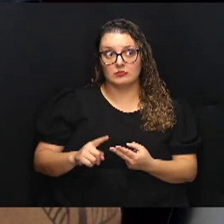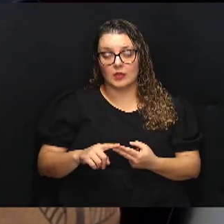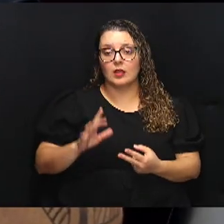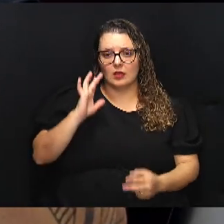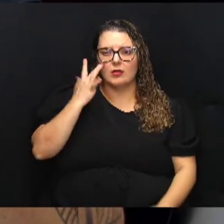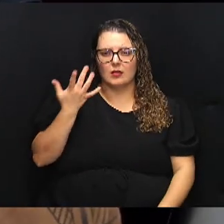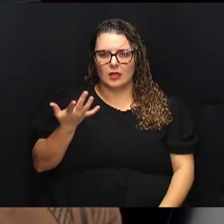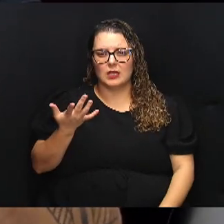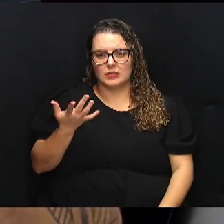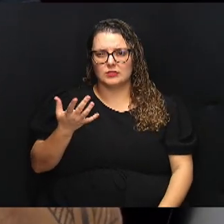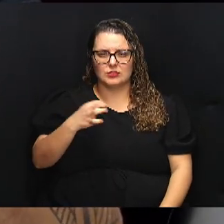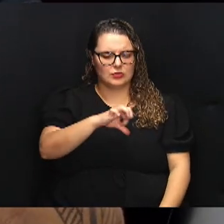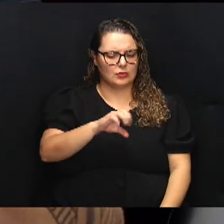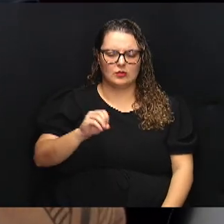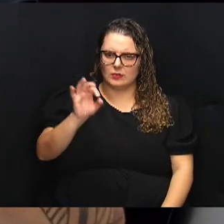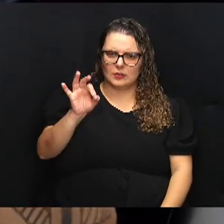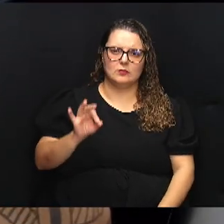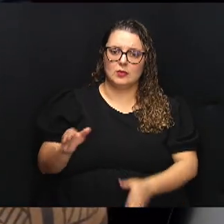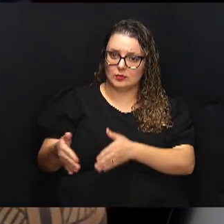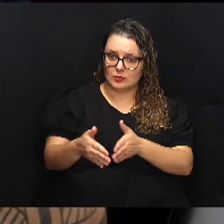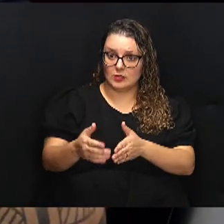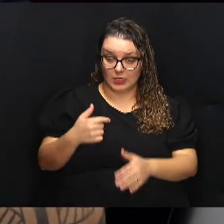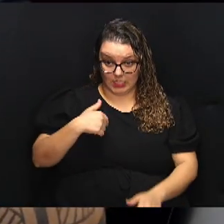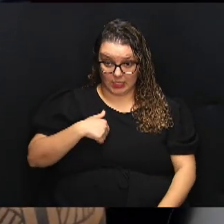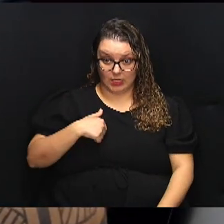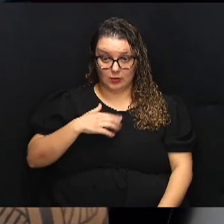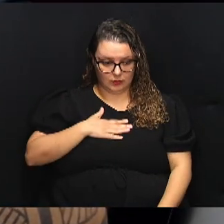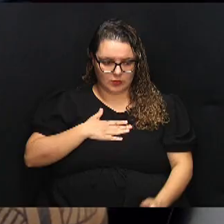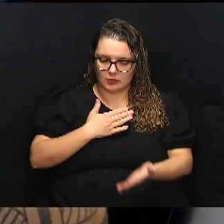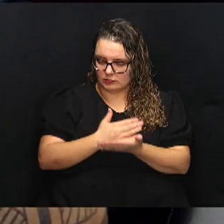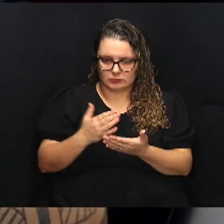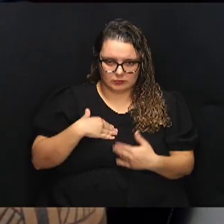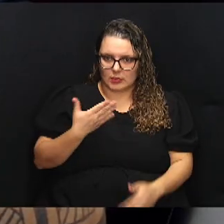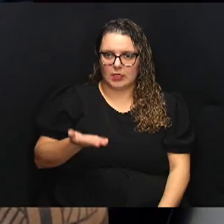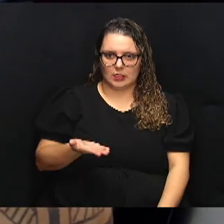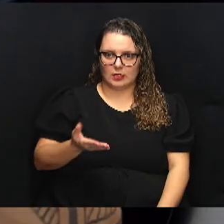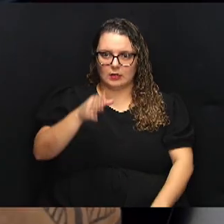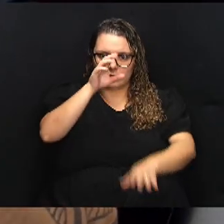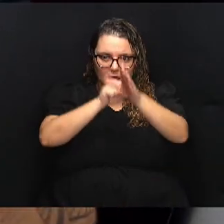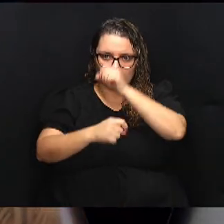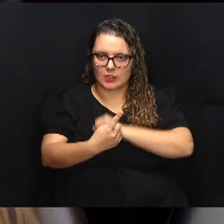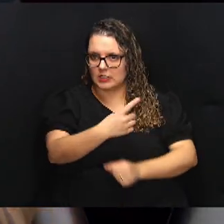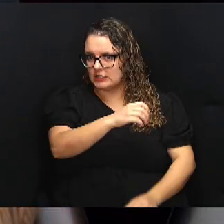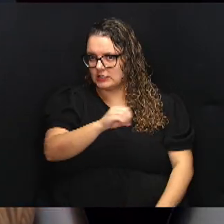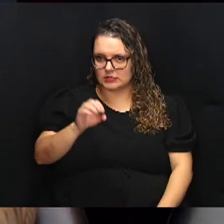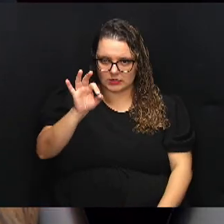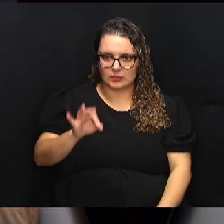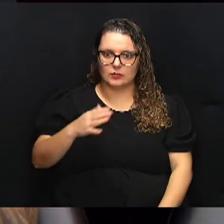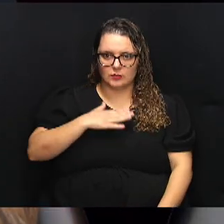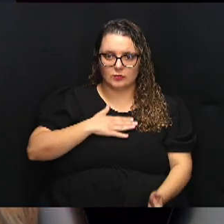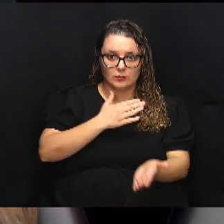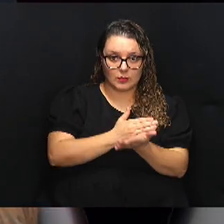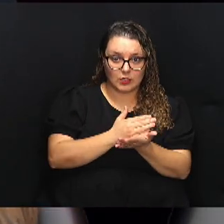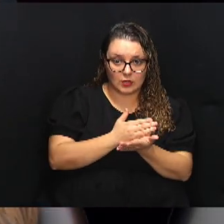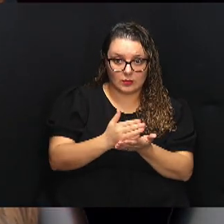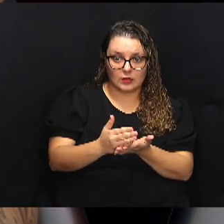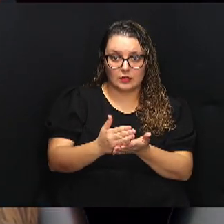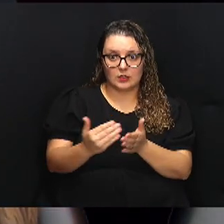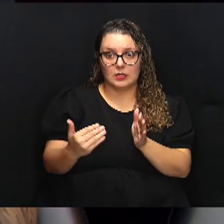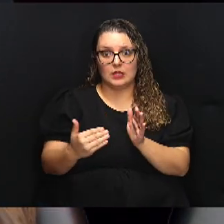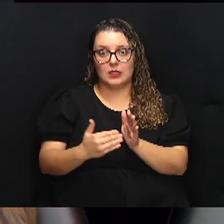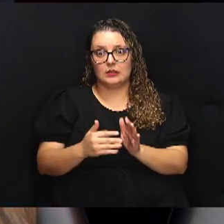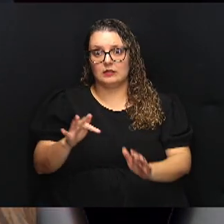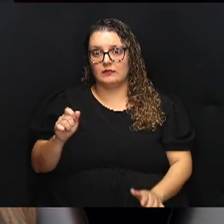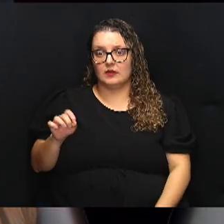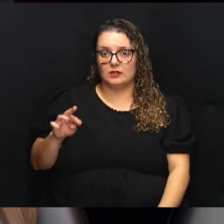dá 90% do caminho. Uhum. Comigo foi assim. Eu aprendi 100% do meu início, até já faturar